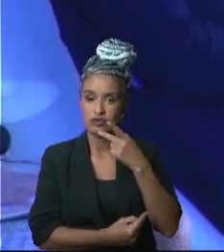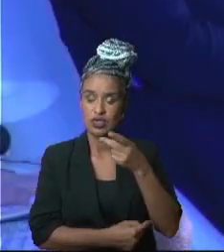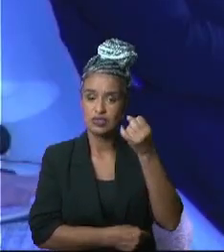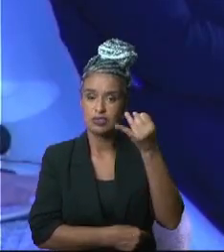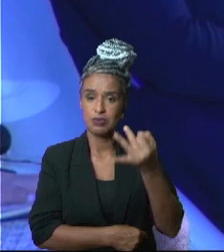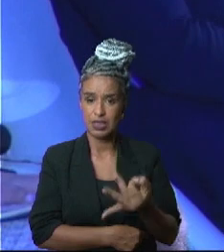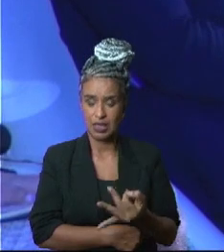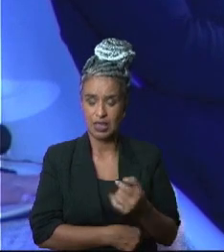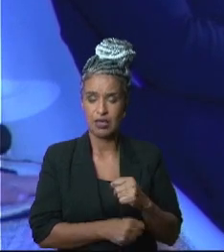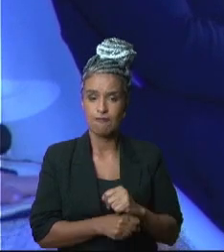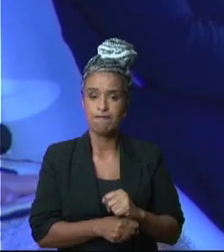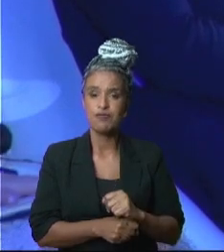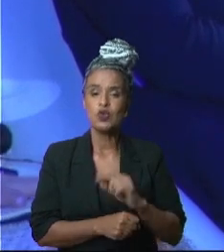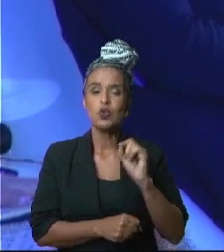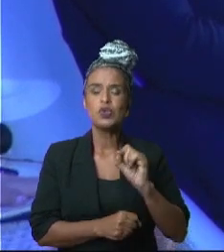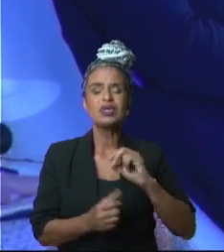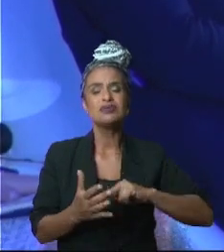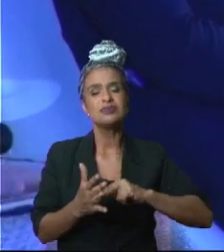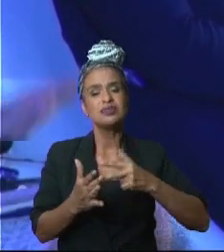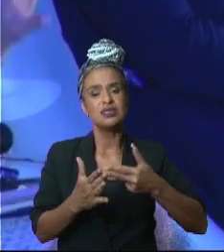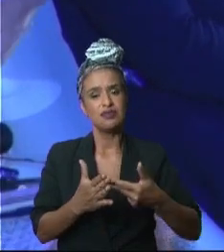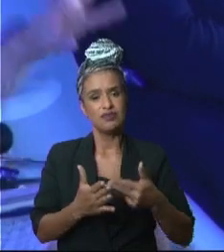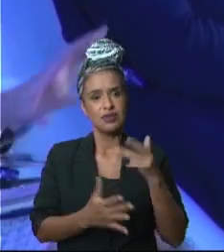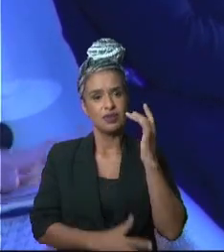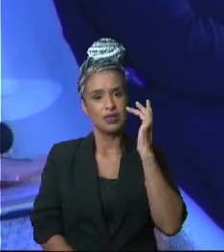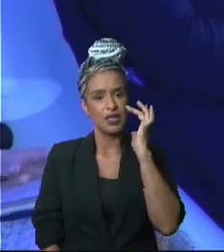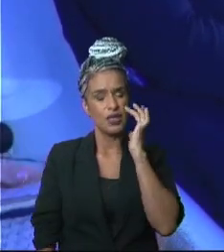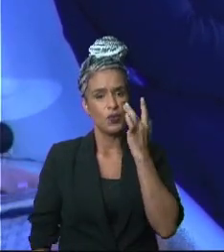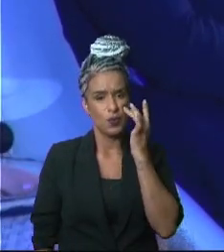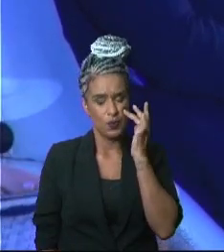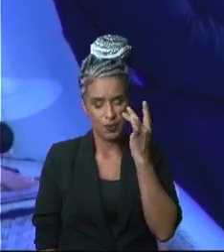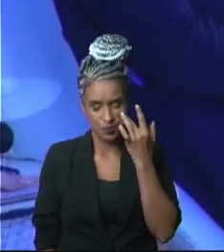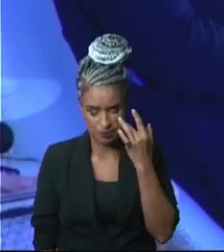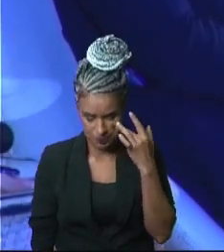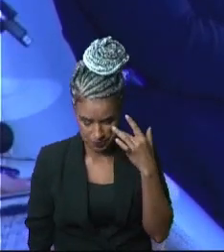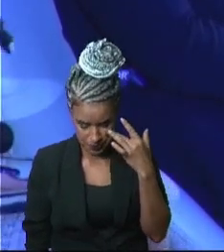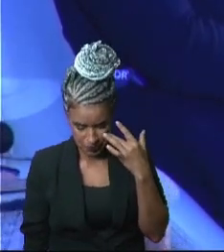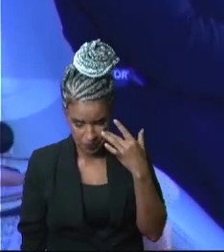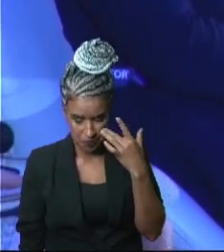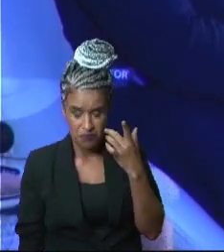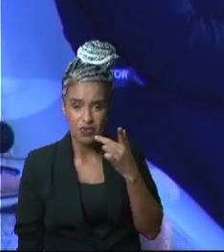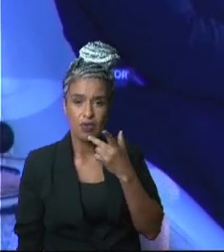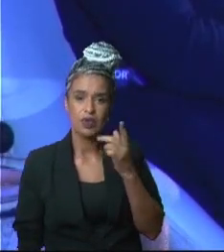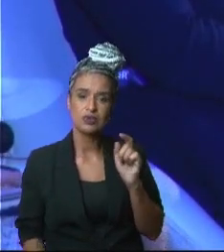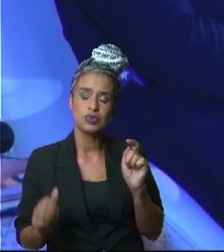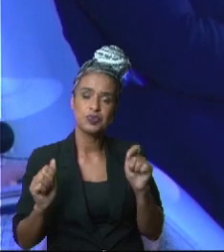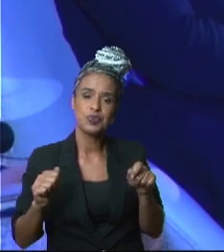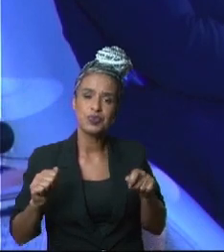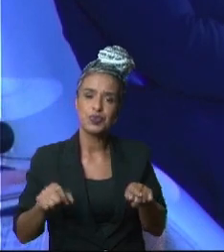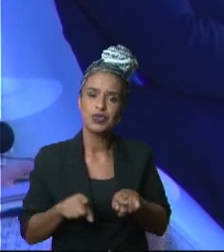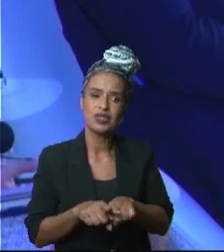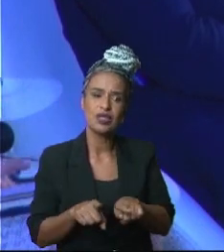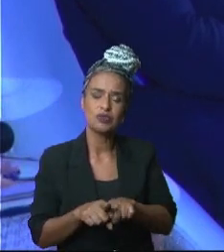isso para a ordem multilateral? Eu acho que não podemos ter